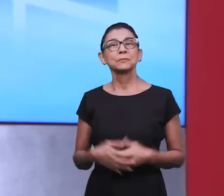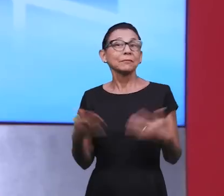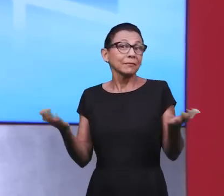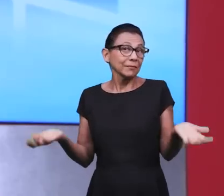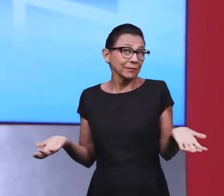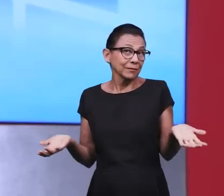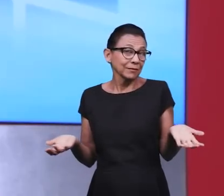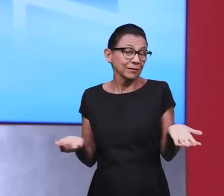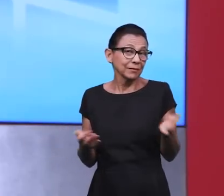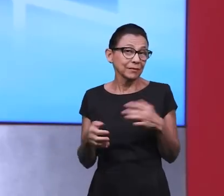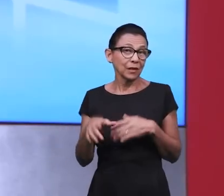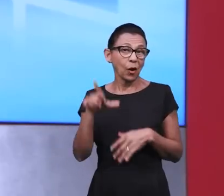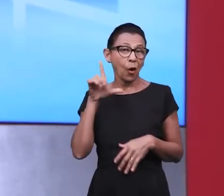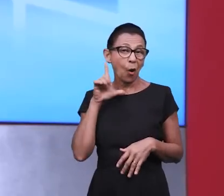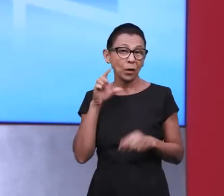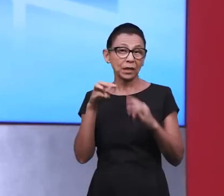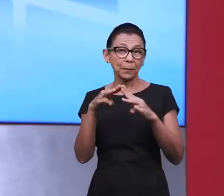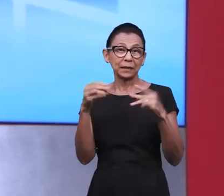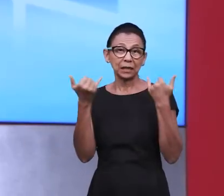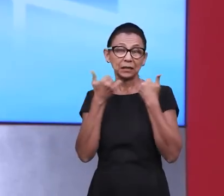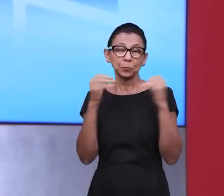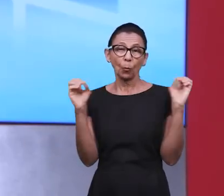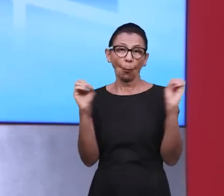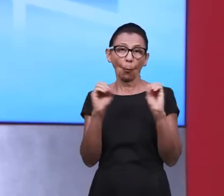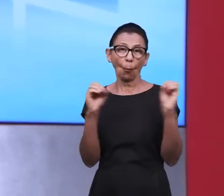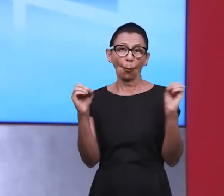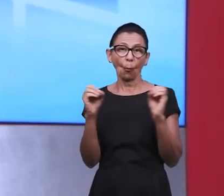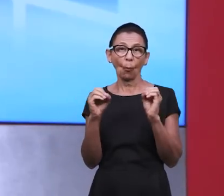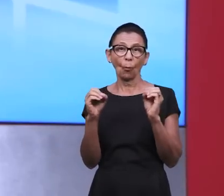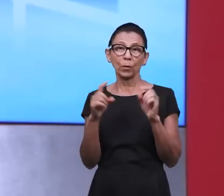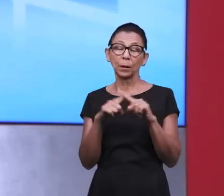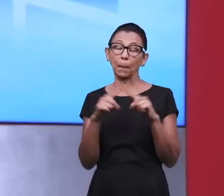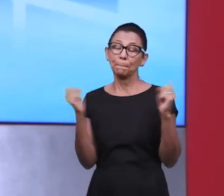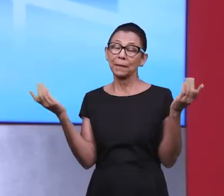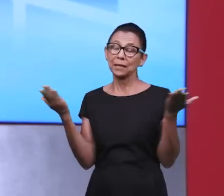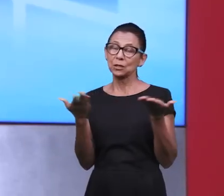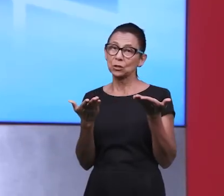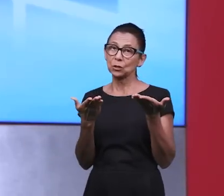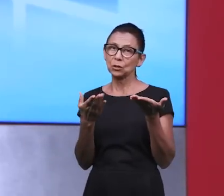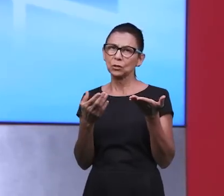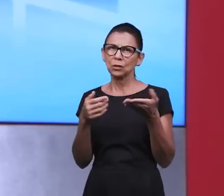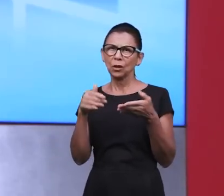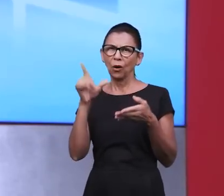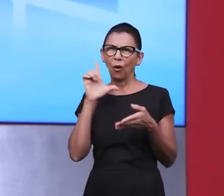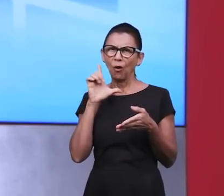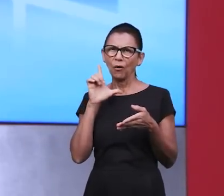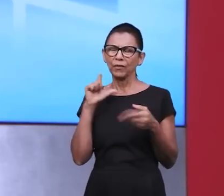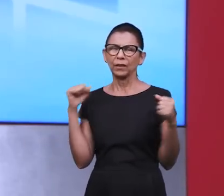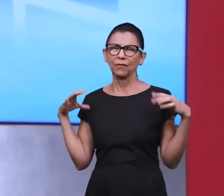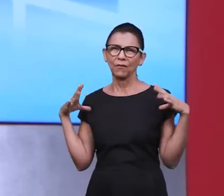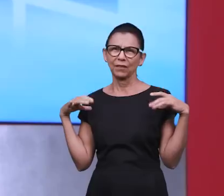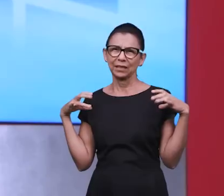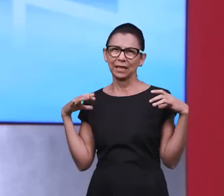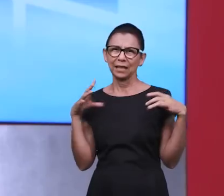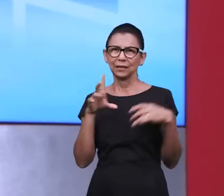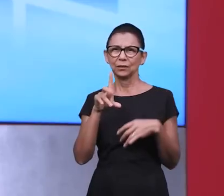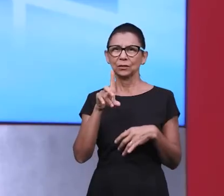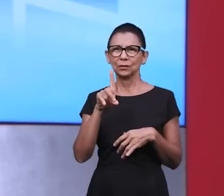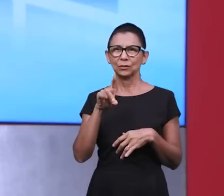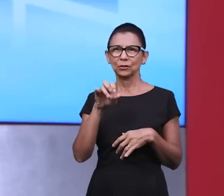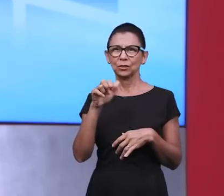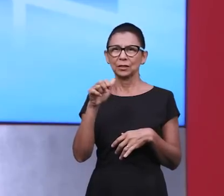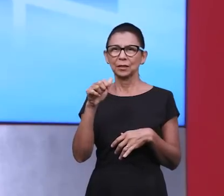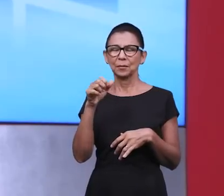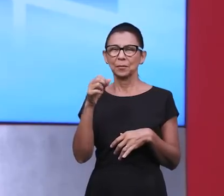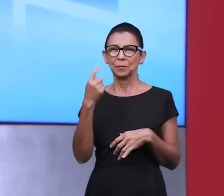Pois é, ontem não teve o Manaí News, mas nós estamos aqui. Ontem foi feriado, dia 1º de maio, mas você, é claro, vai ficar por dentro de